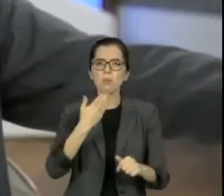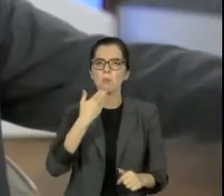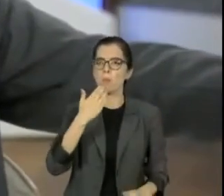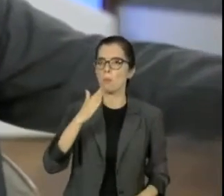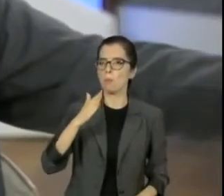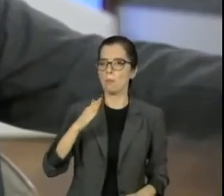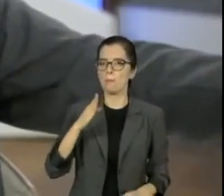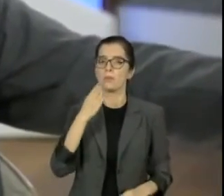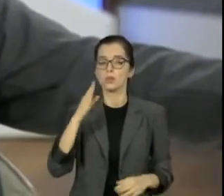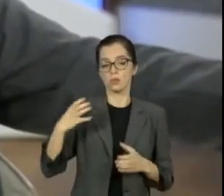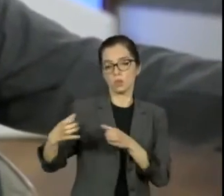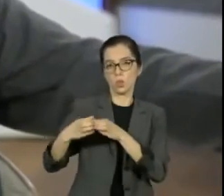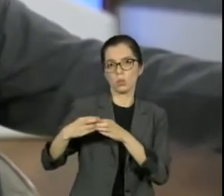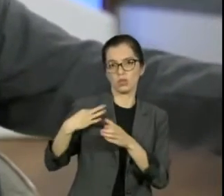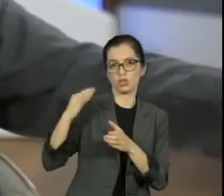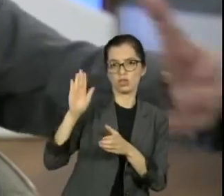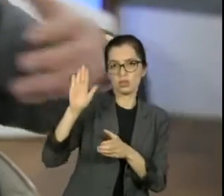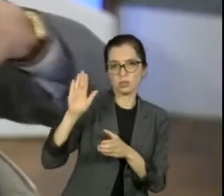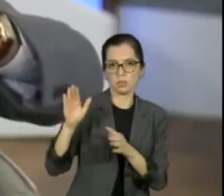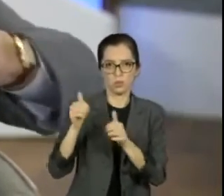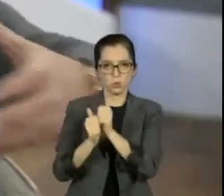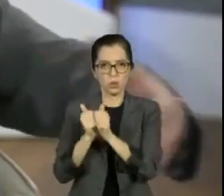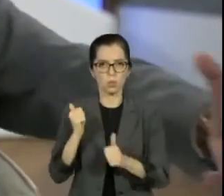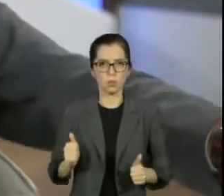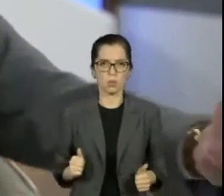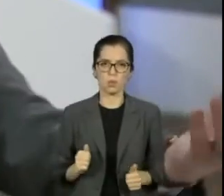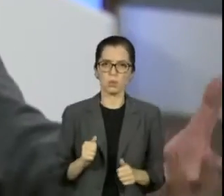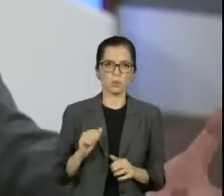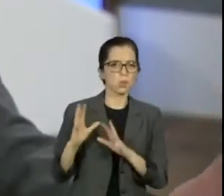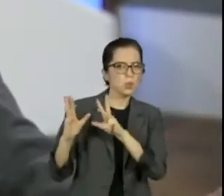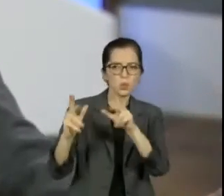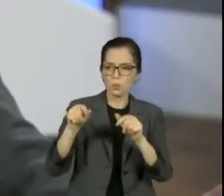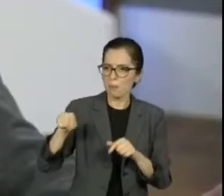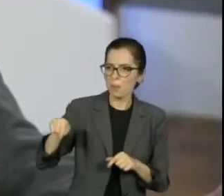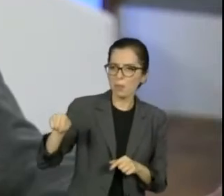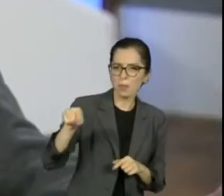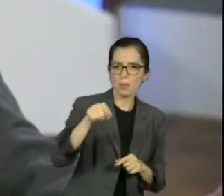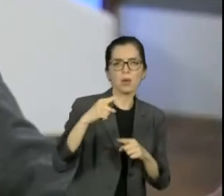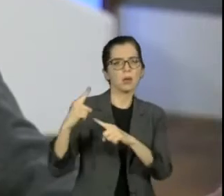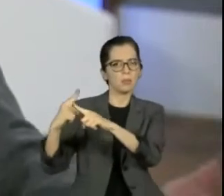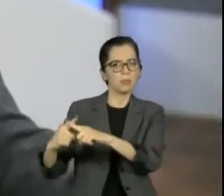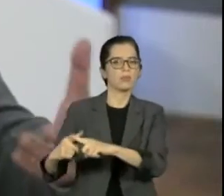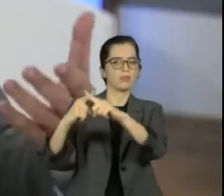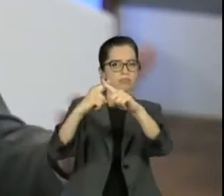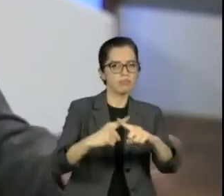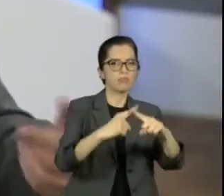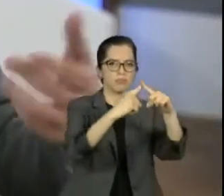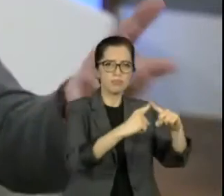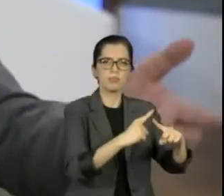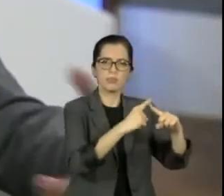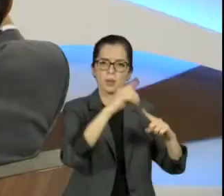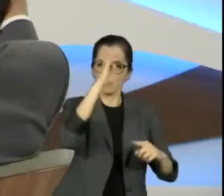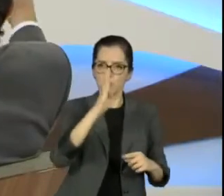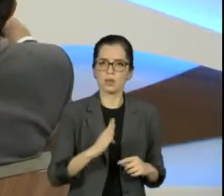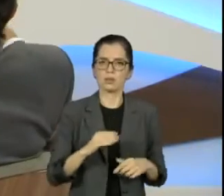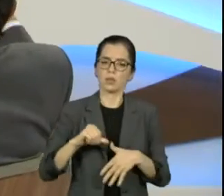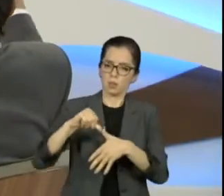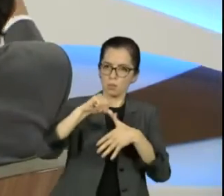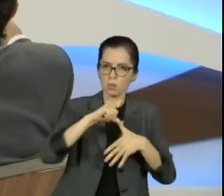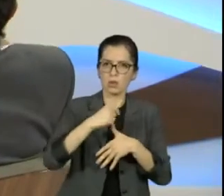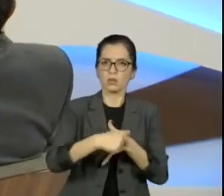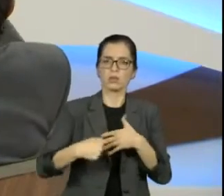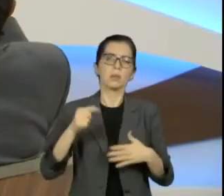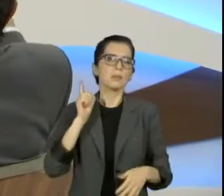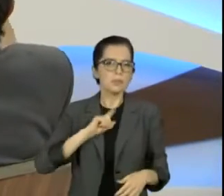da América, tá? Que chama Copa do Brasil, são produtos. Não digo que o Flamengo quer,